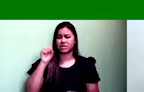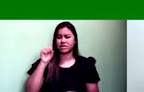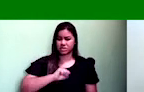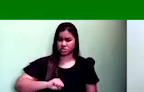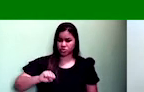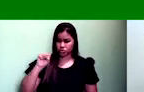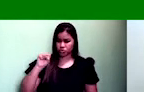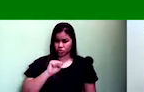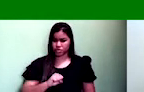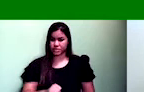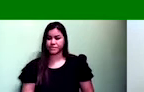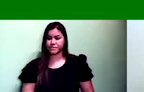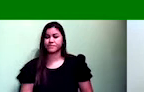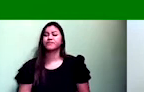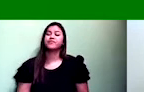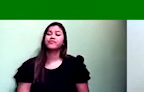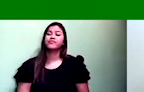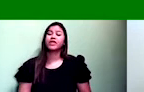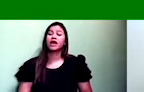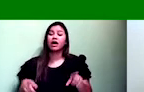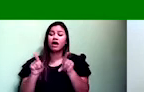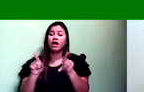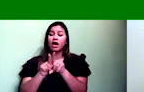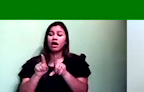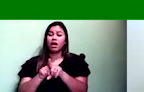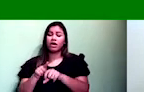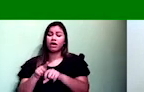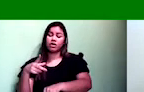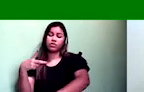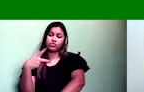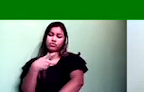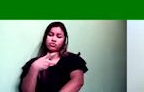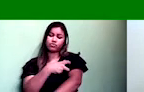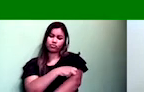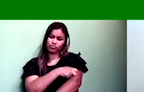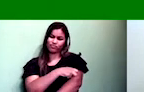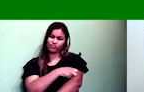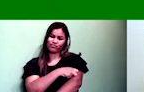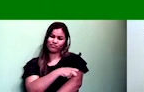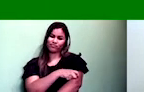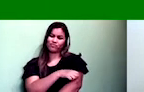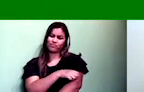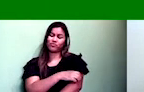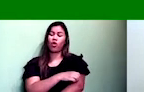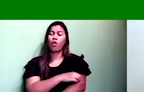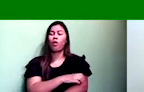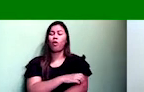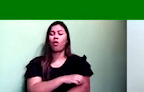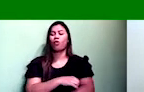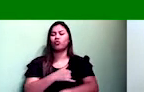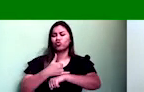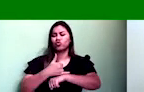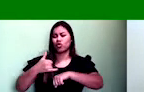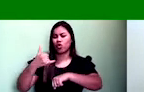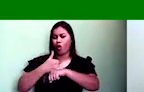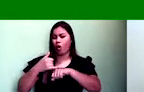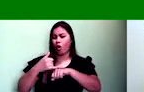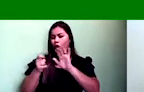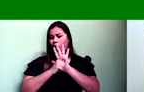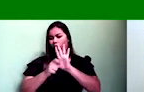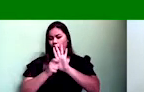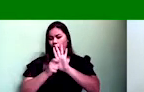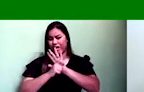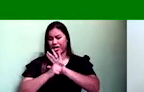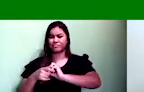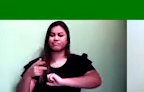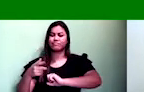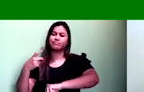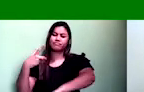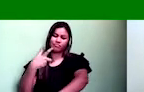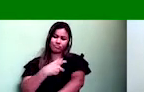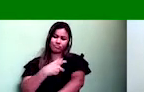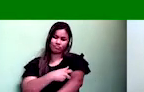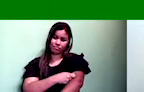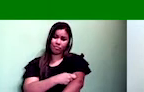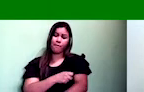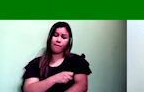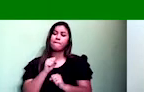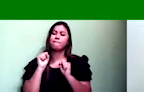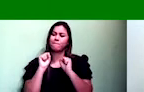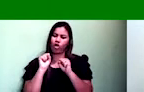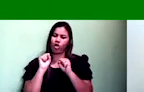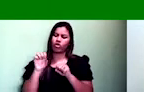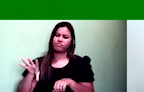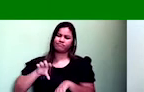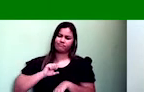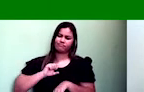e compartilham seringas. Isso é mais para o caso da AIDS.